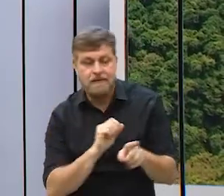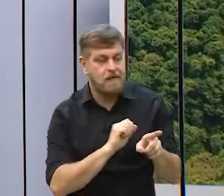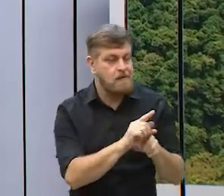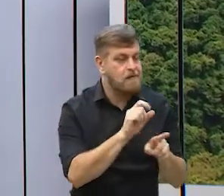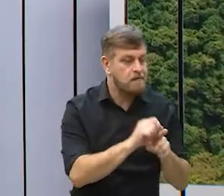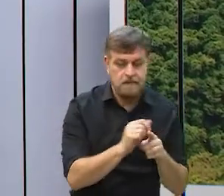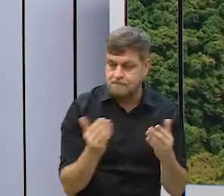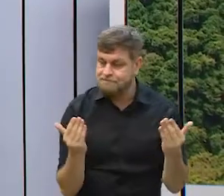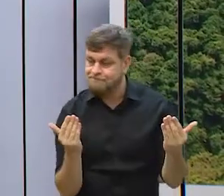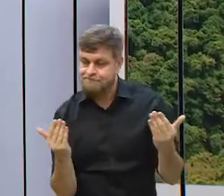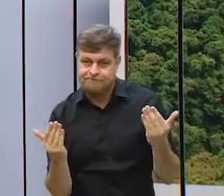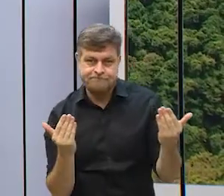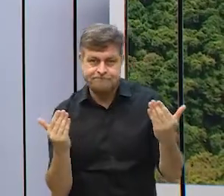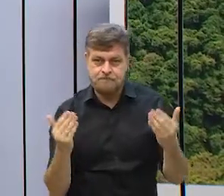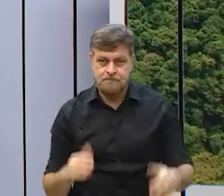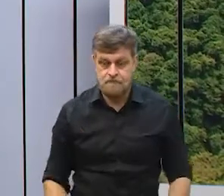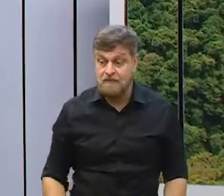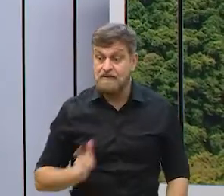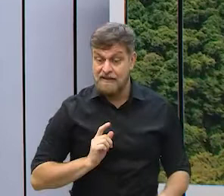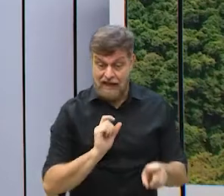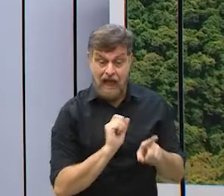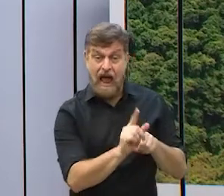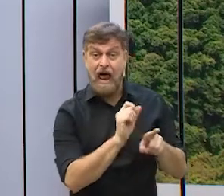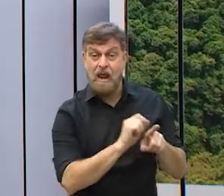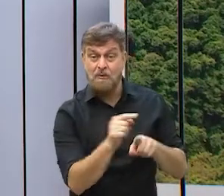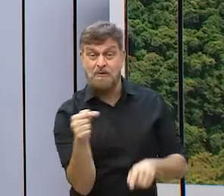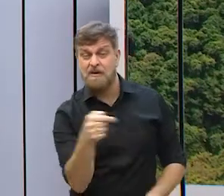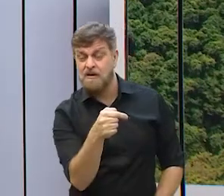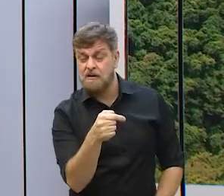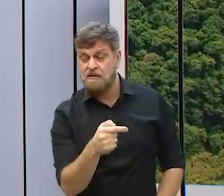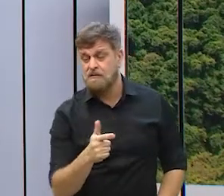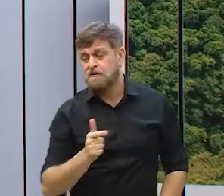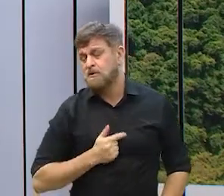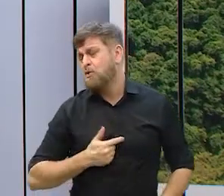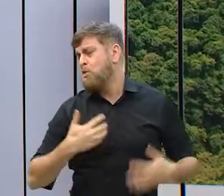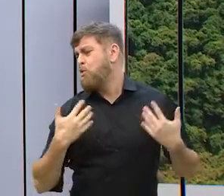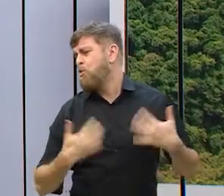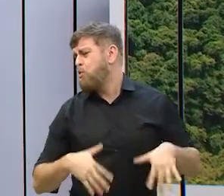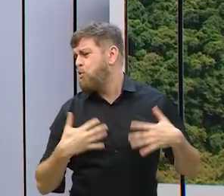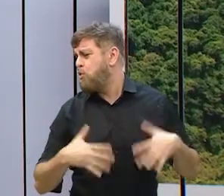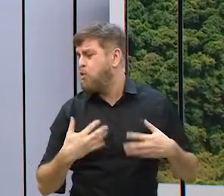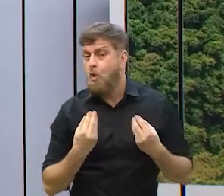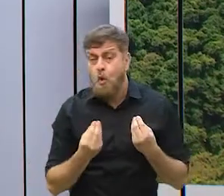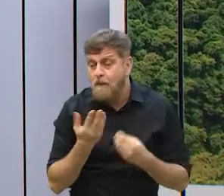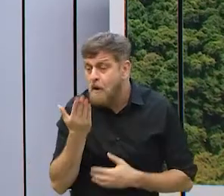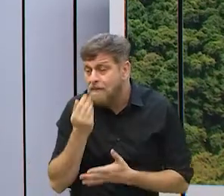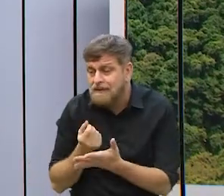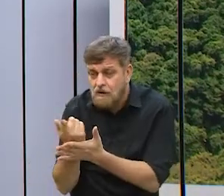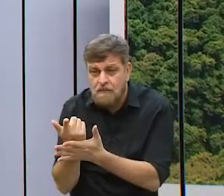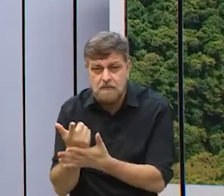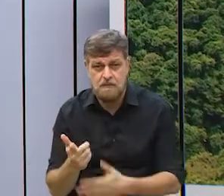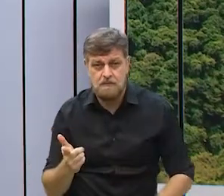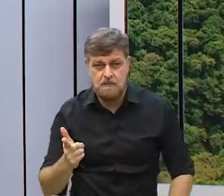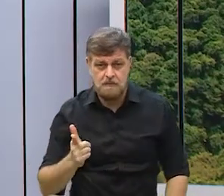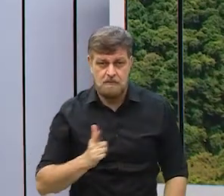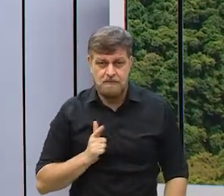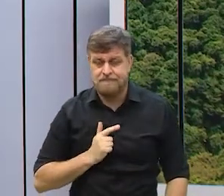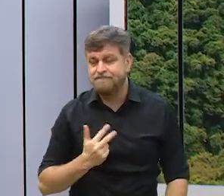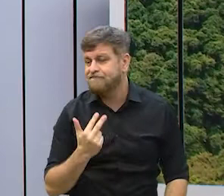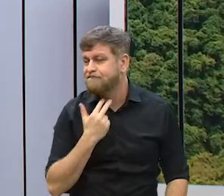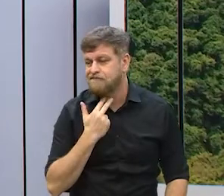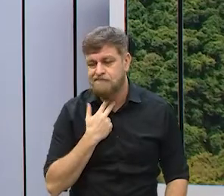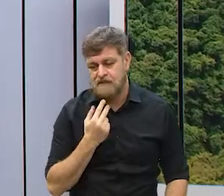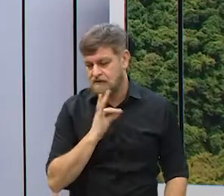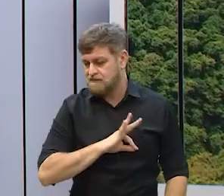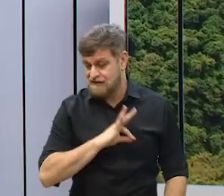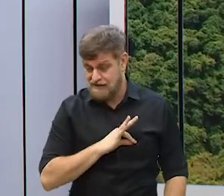ainda não foi mencionado aqui, né? Se pagar aluguel é mais complicado ainda. Então, de maneira nenhuma a conta não